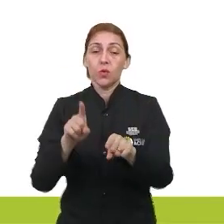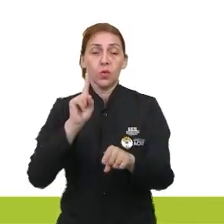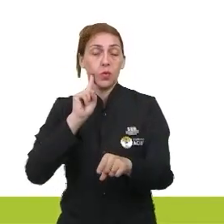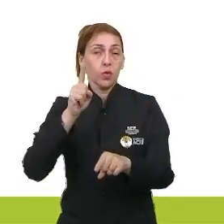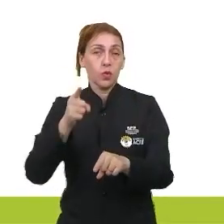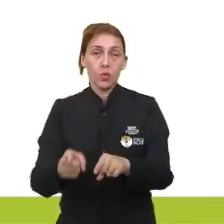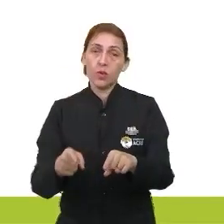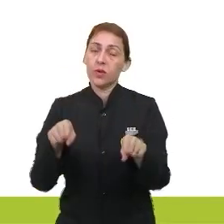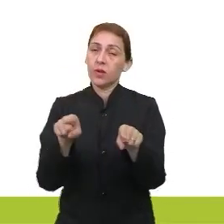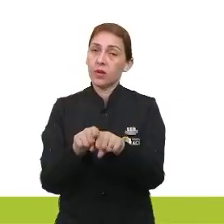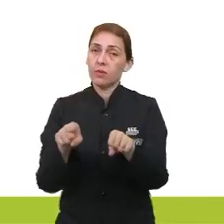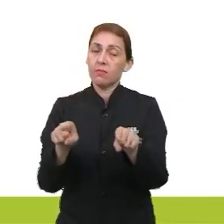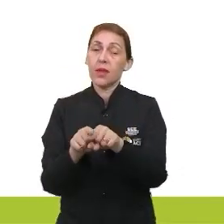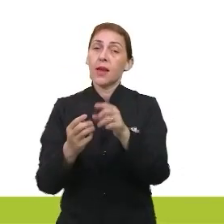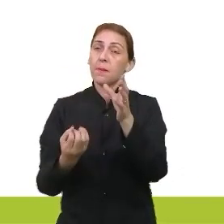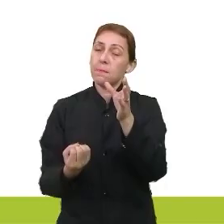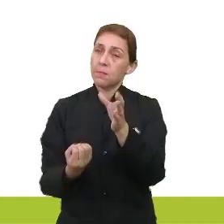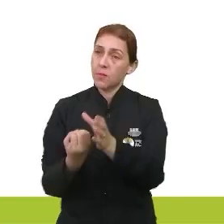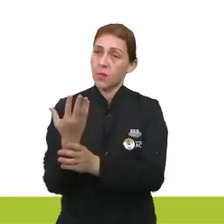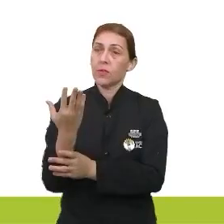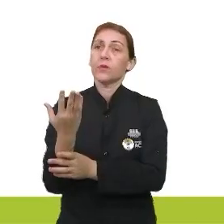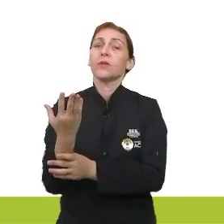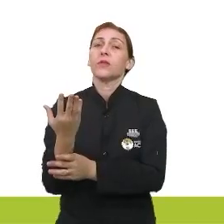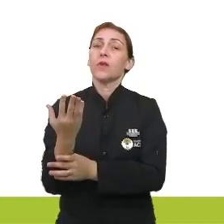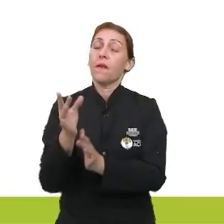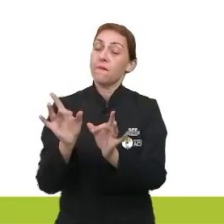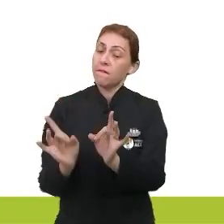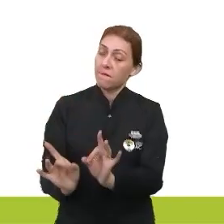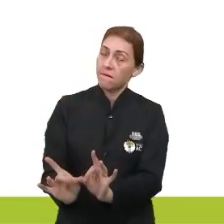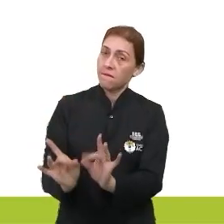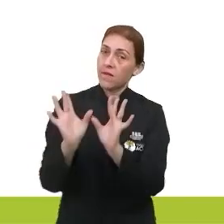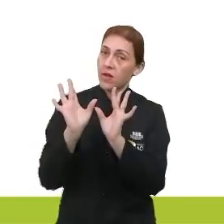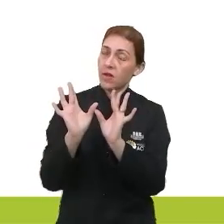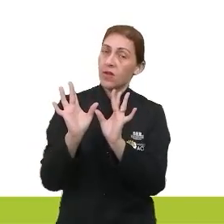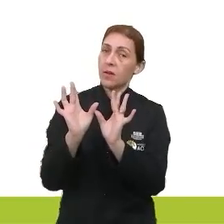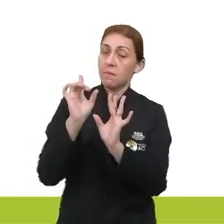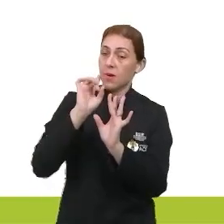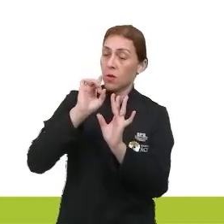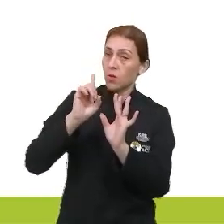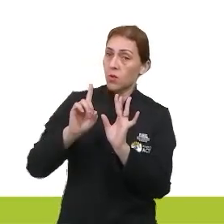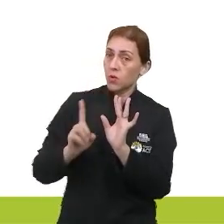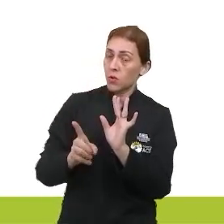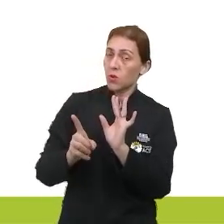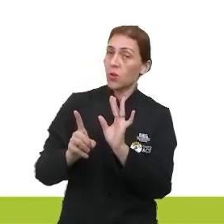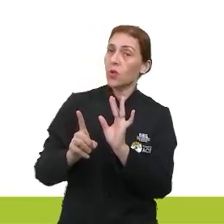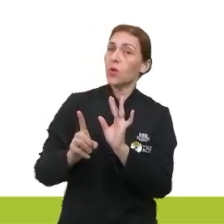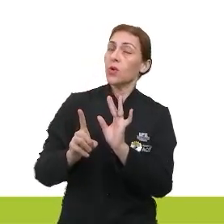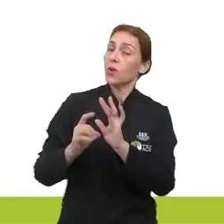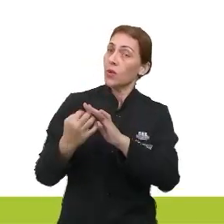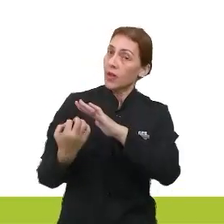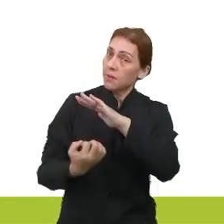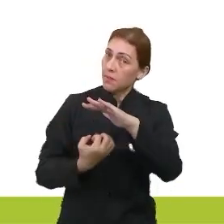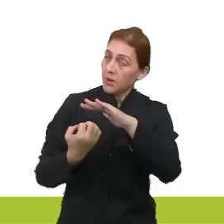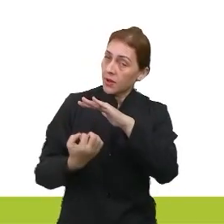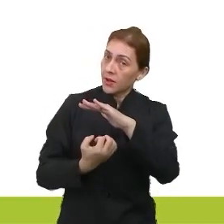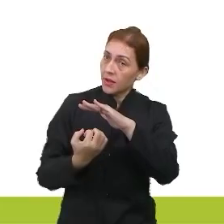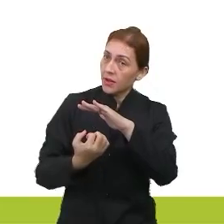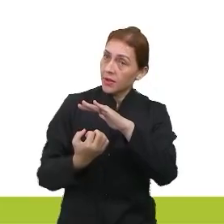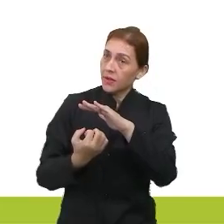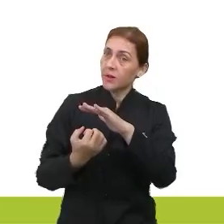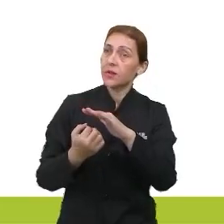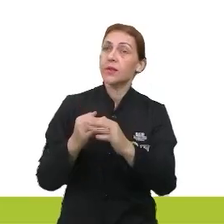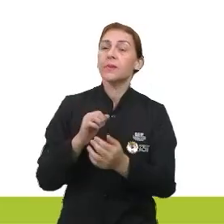da fábrica, e a produção dele, então, é vendida pelo dono dos meios de produção, que nós vamos chamar